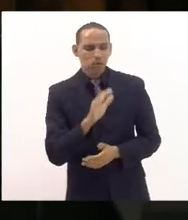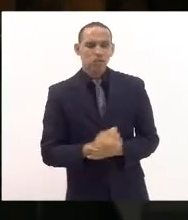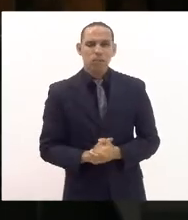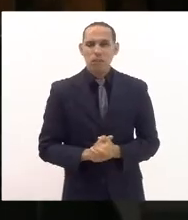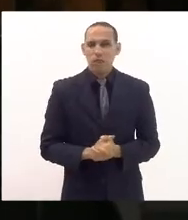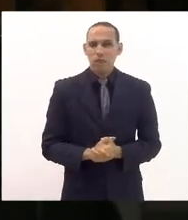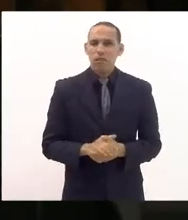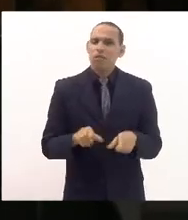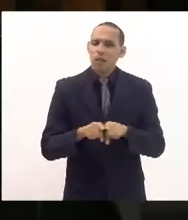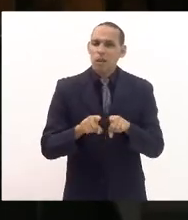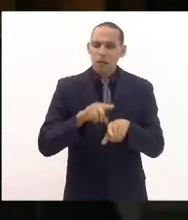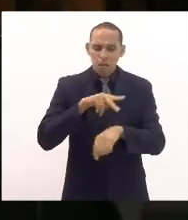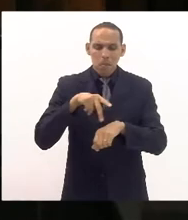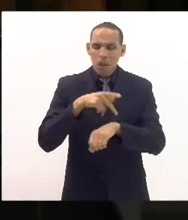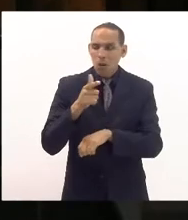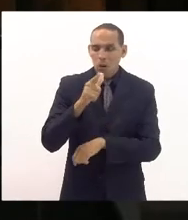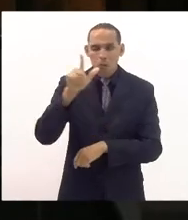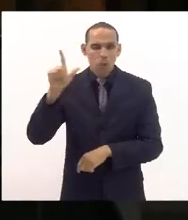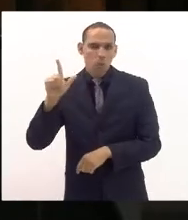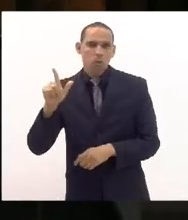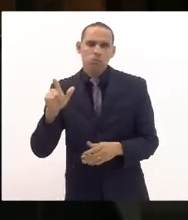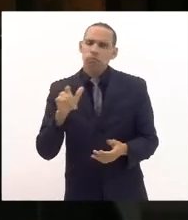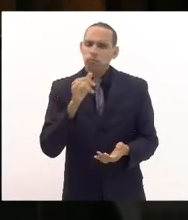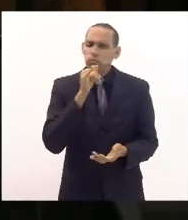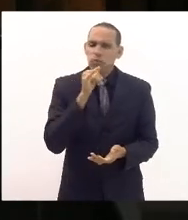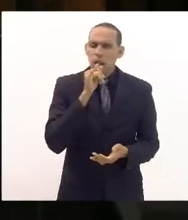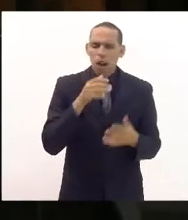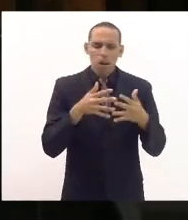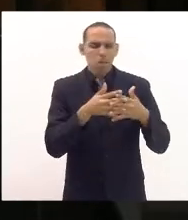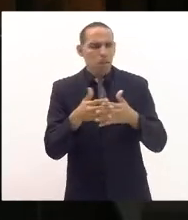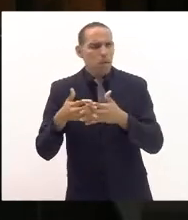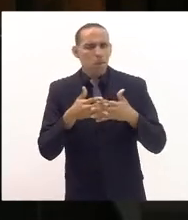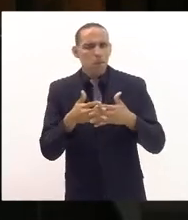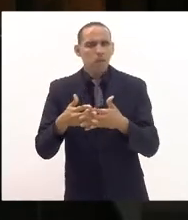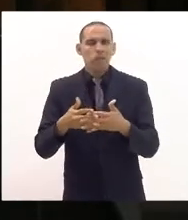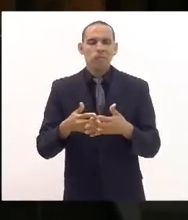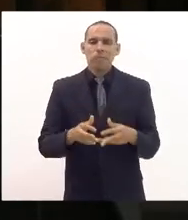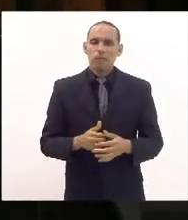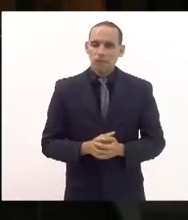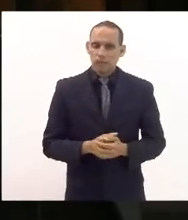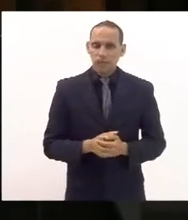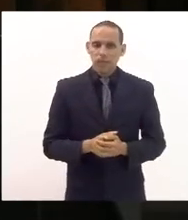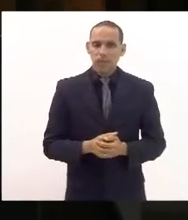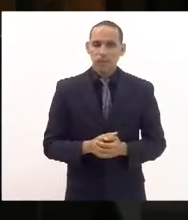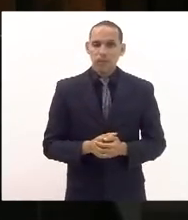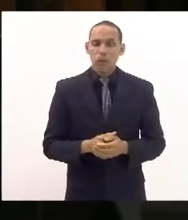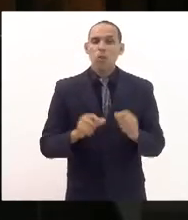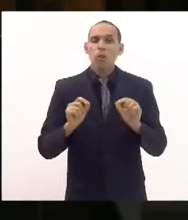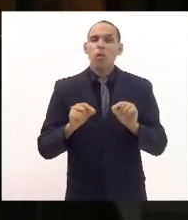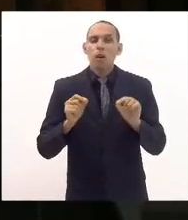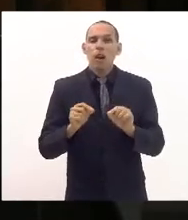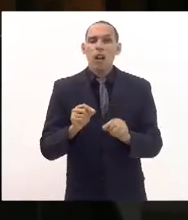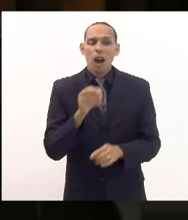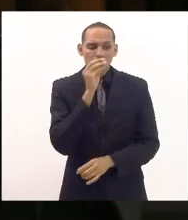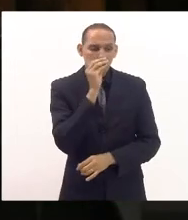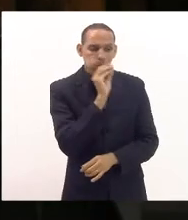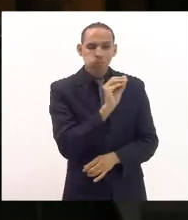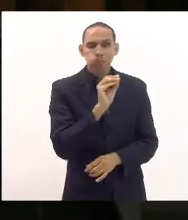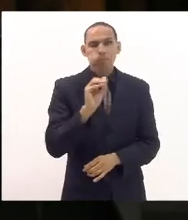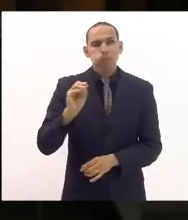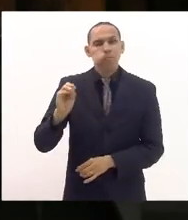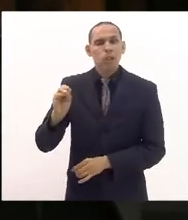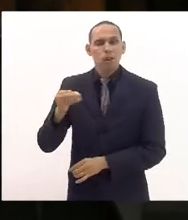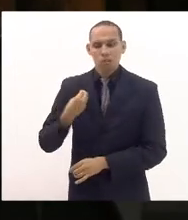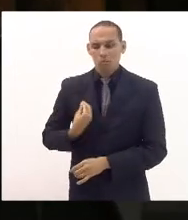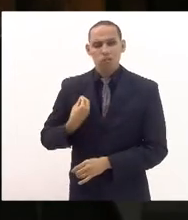e outros países tô dando exemplos de Estados Unidos há um desprezo à